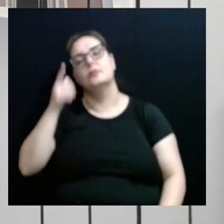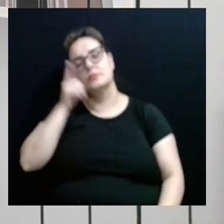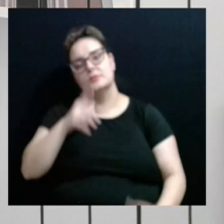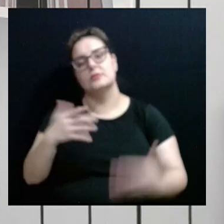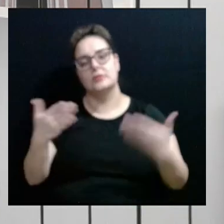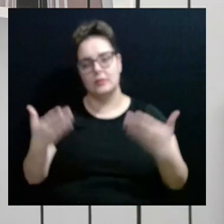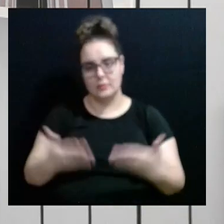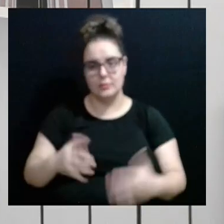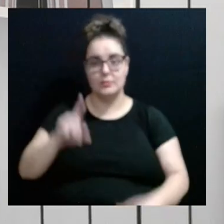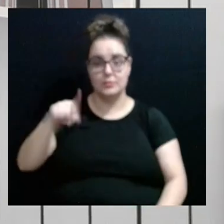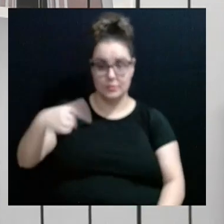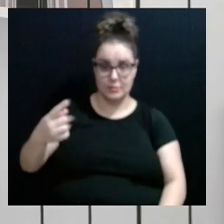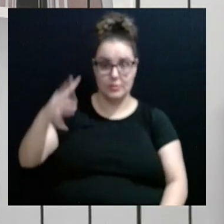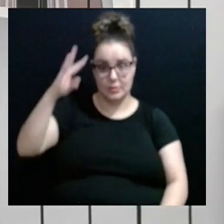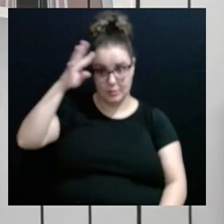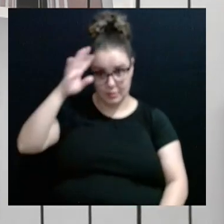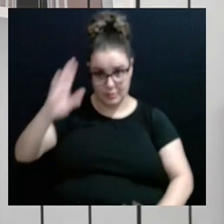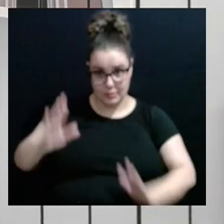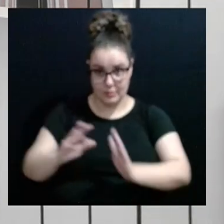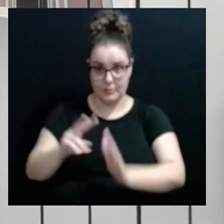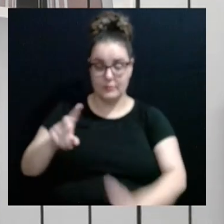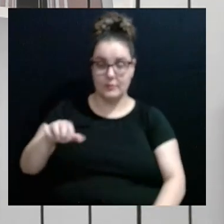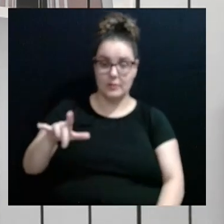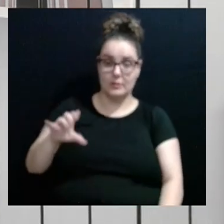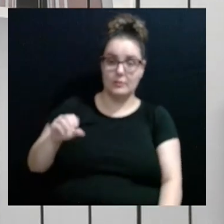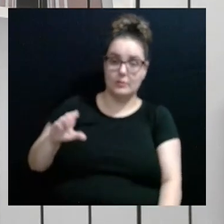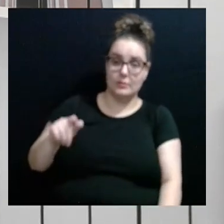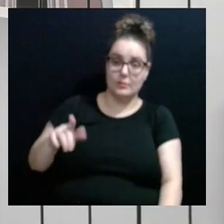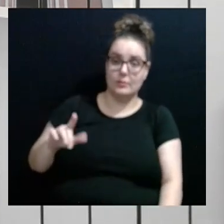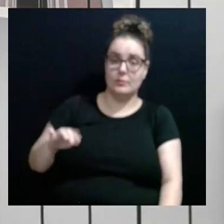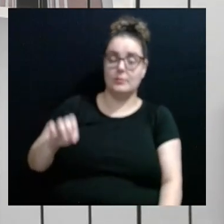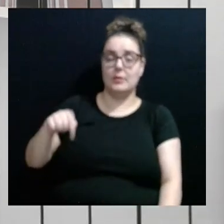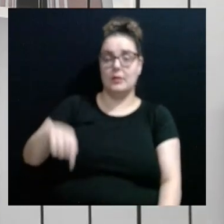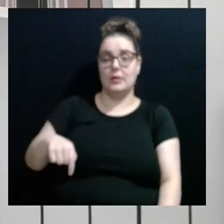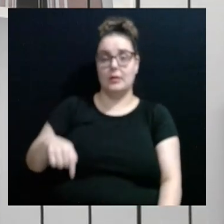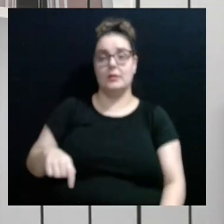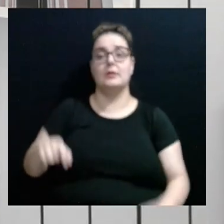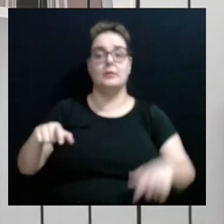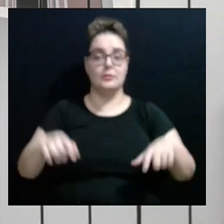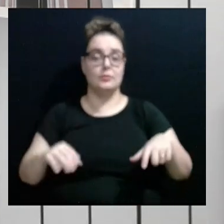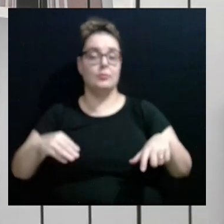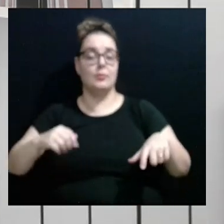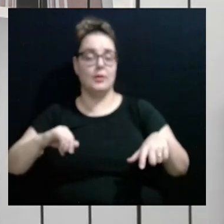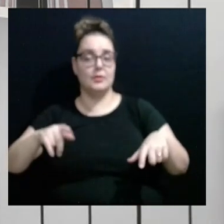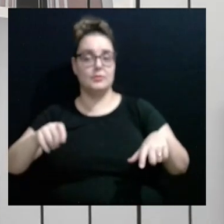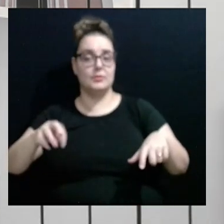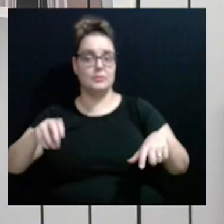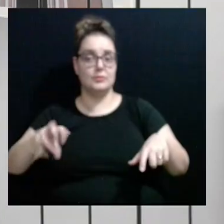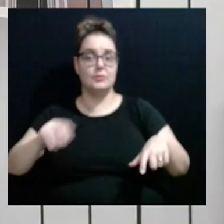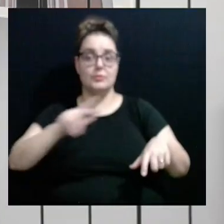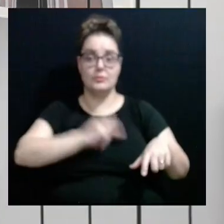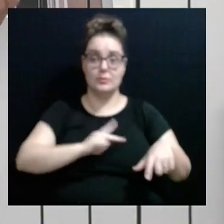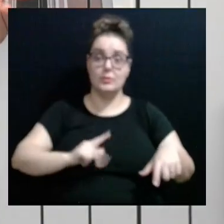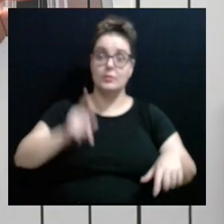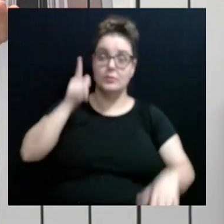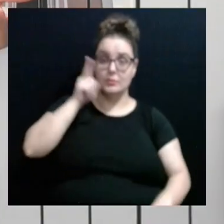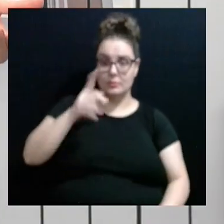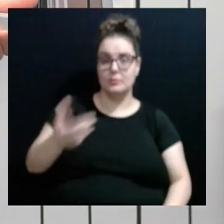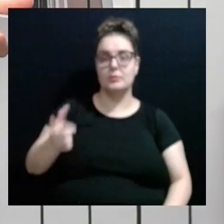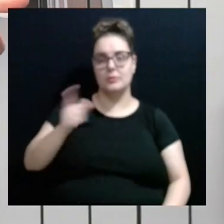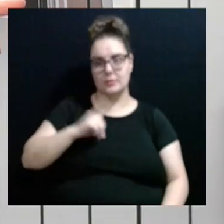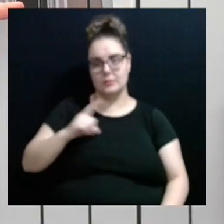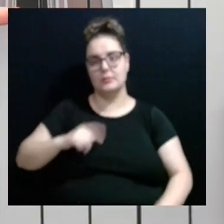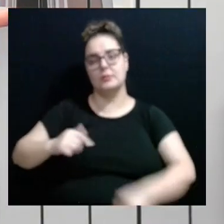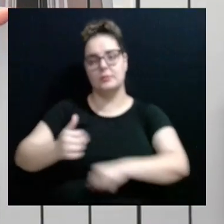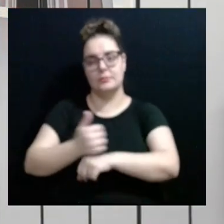quarta-feira, diante do Velo Clube, às 9 horas da noite, aqui no Majestoso, a Ponte consiga então ter esses atletas à